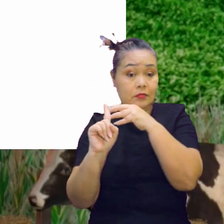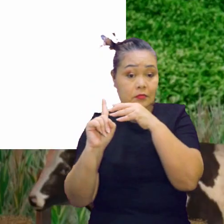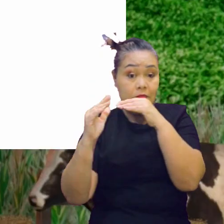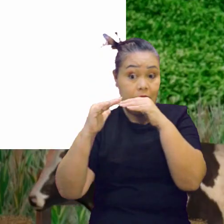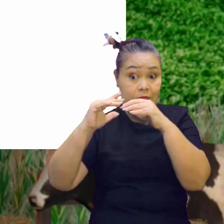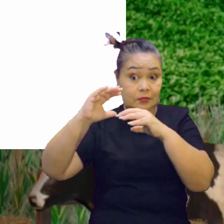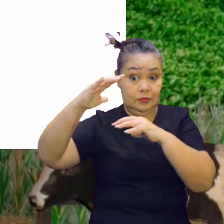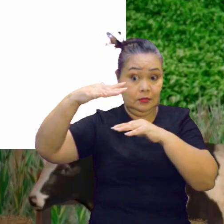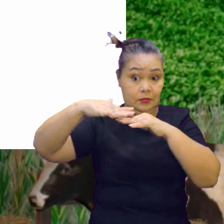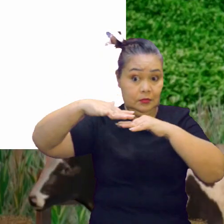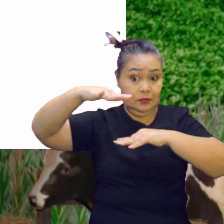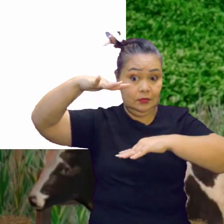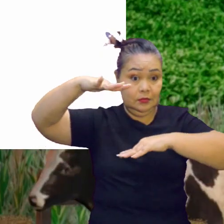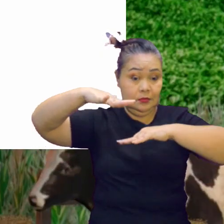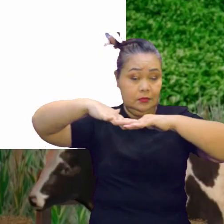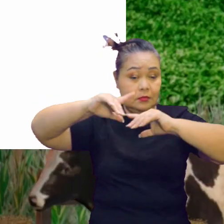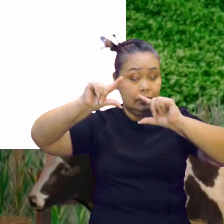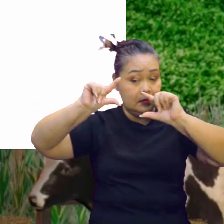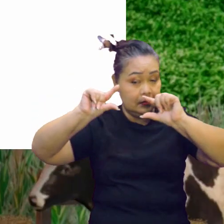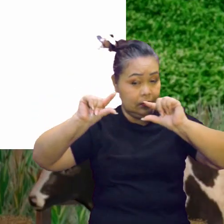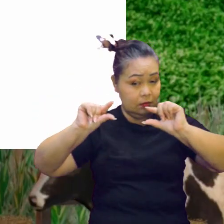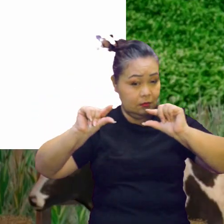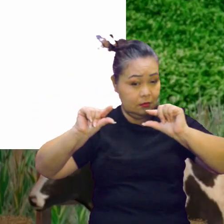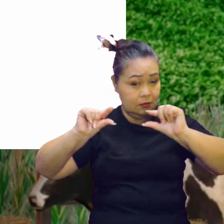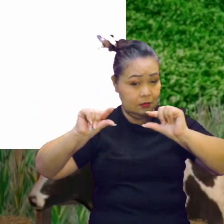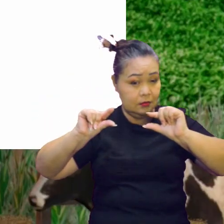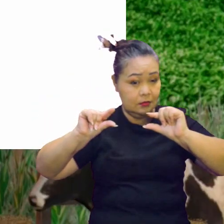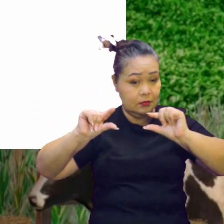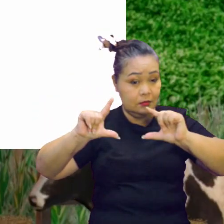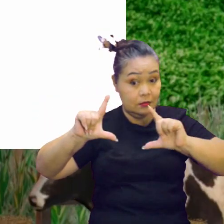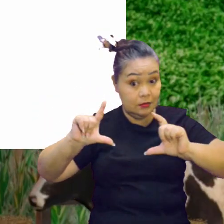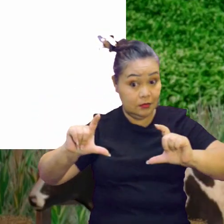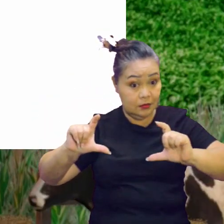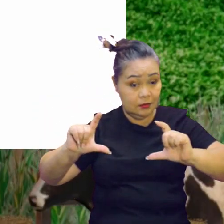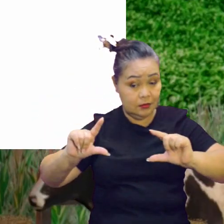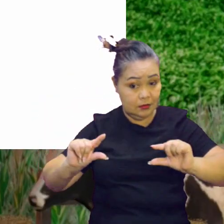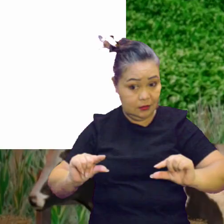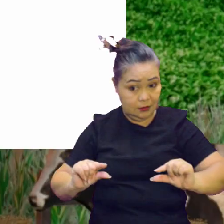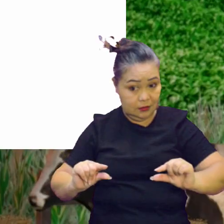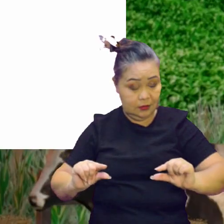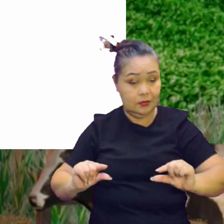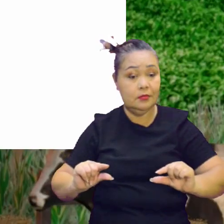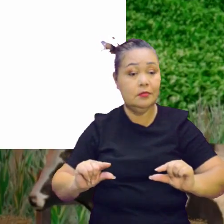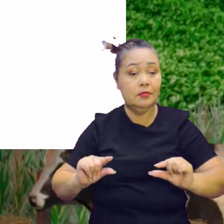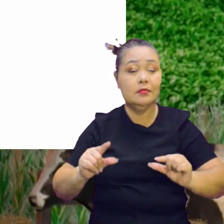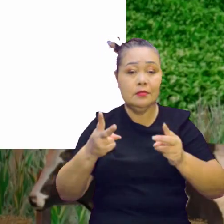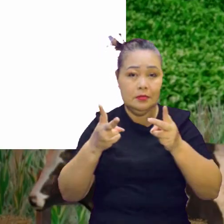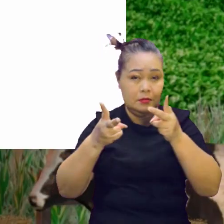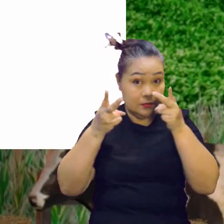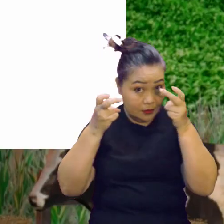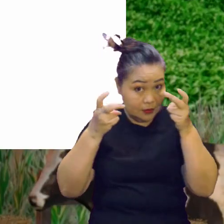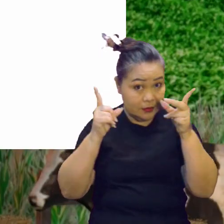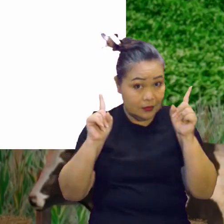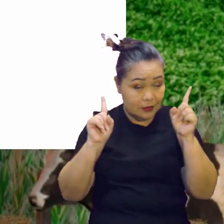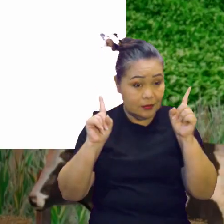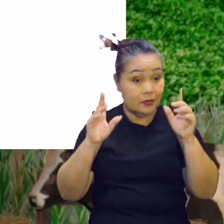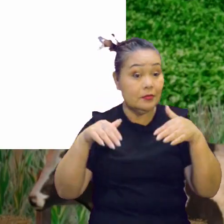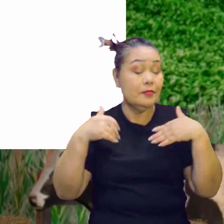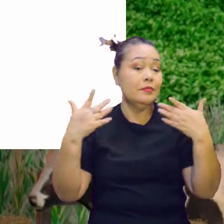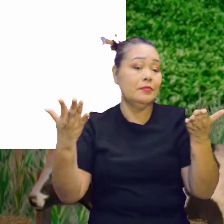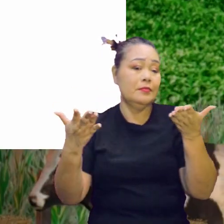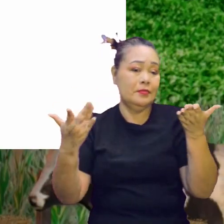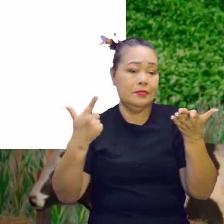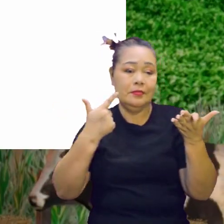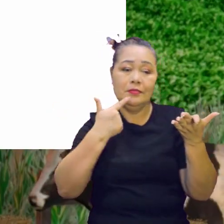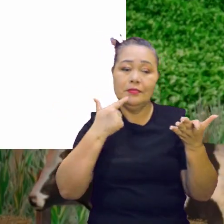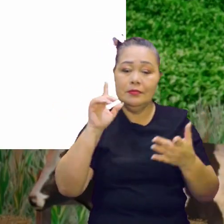largo, aqui é mais estreito, largo e estreito. Perceberam isso? Agora sim eu vou